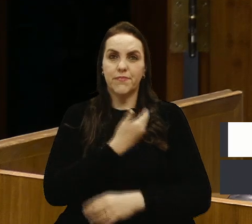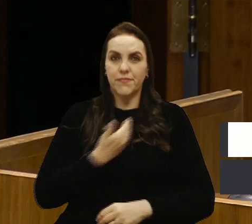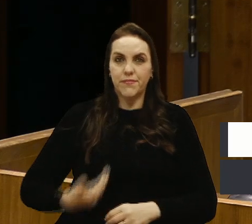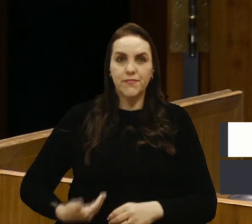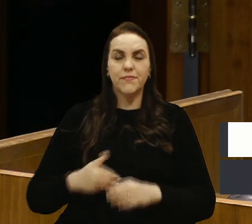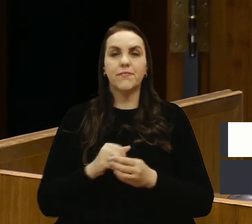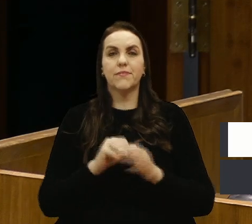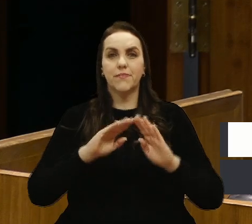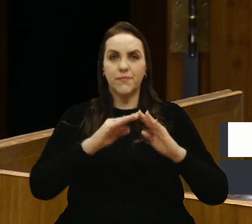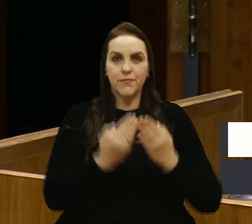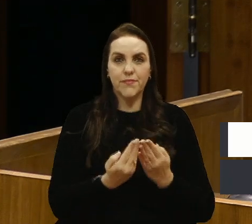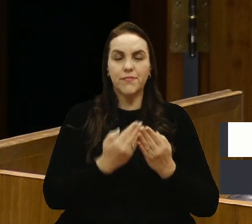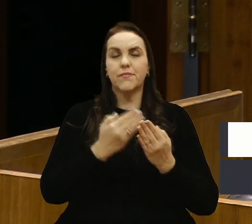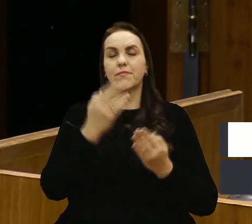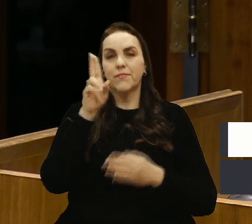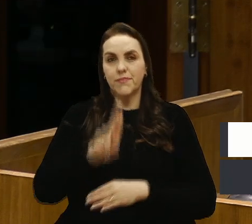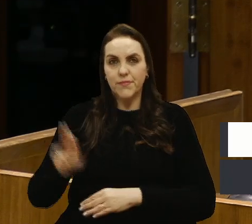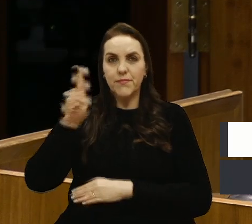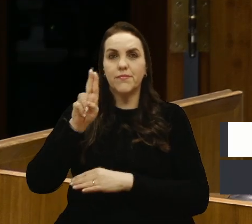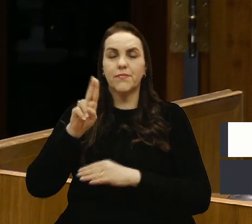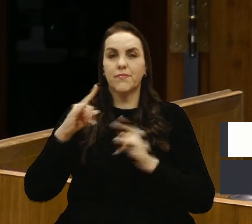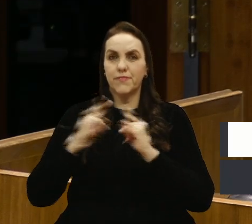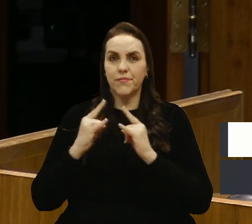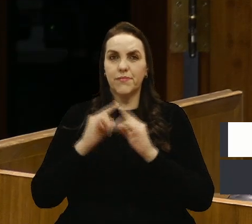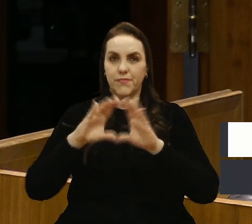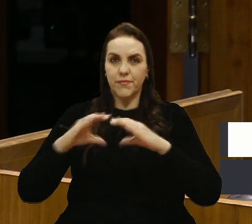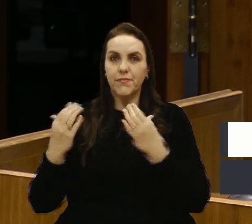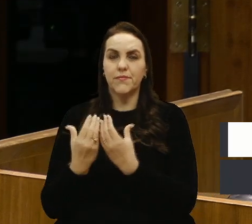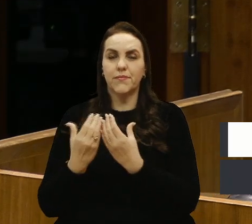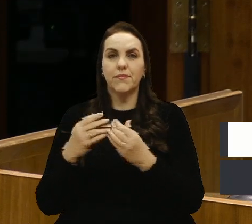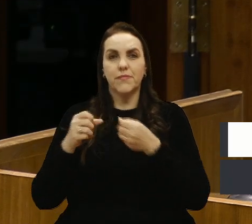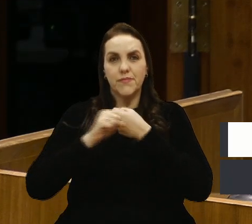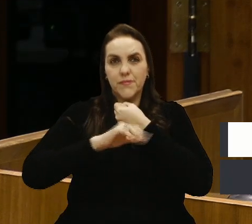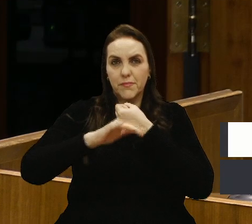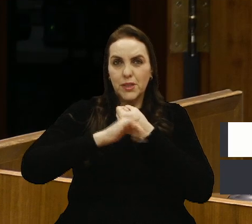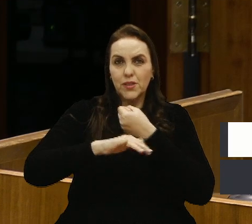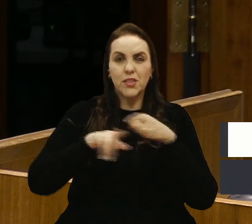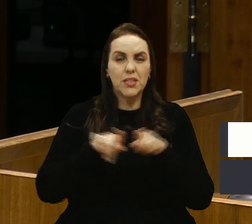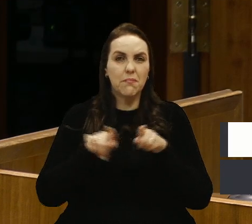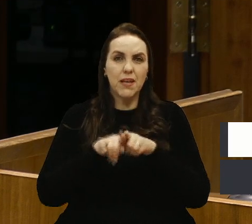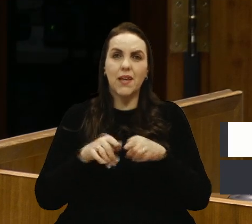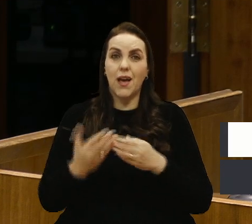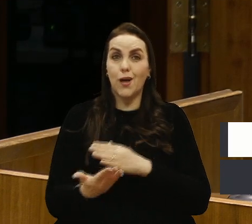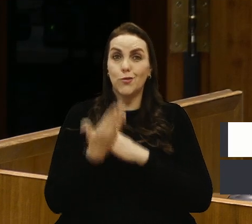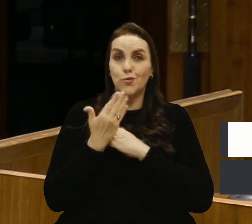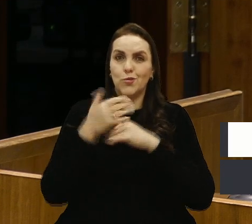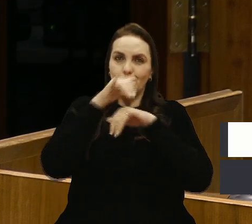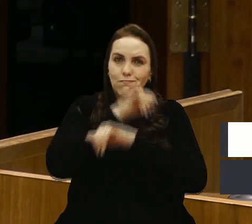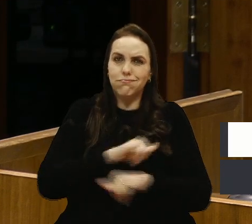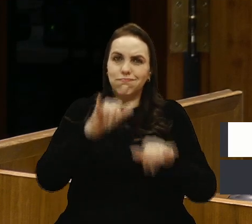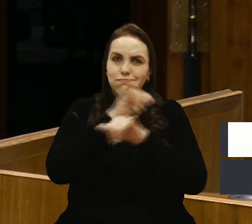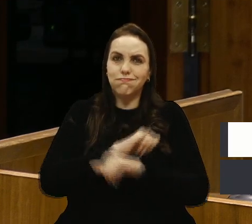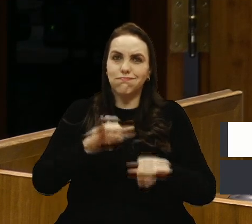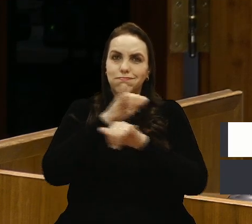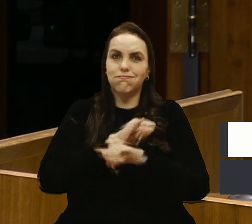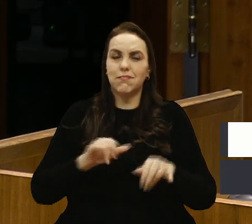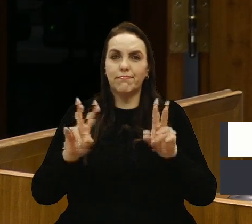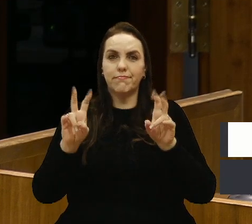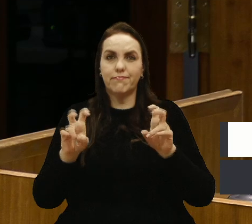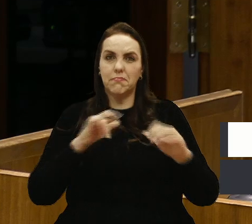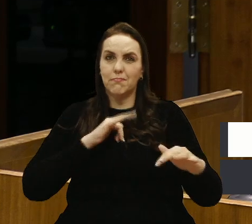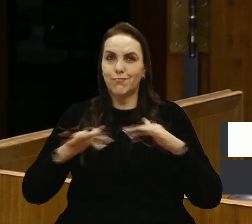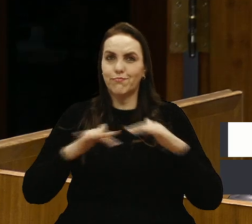escolas, universidades, entidades comunitárias e meios de comunicação que nos ajudam a divulgar essa causa e a